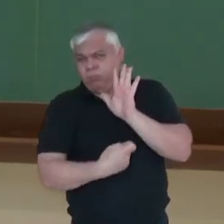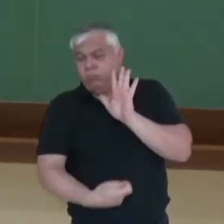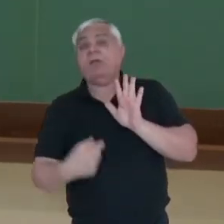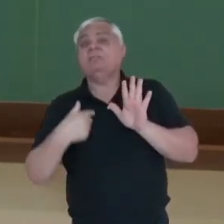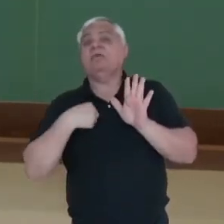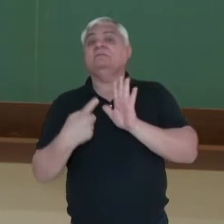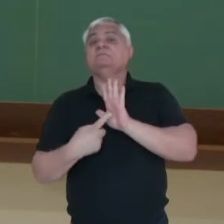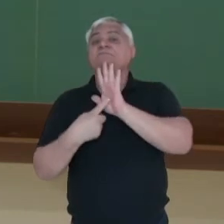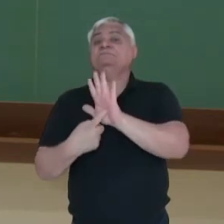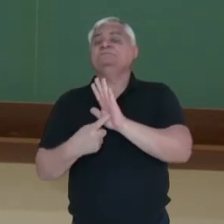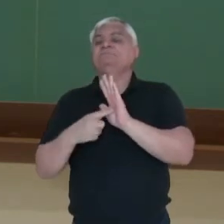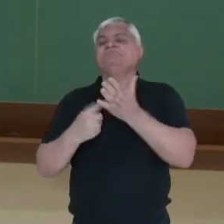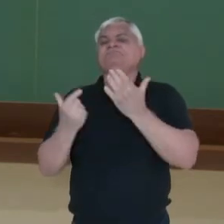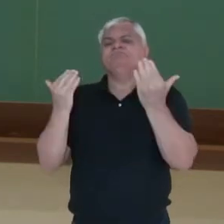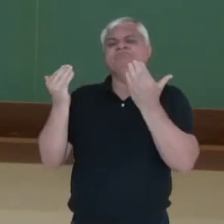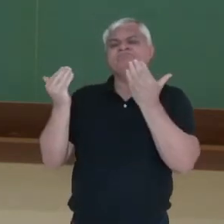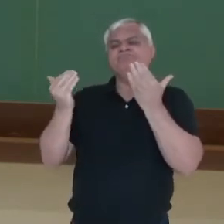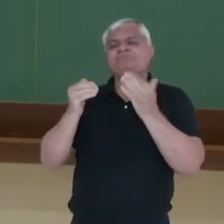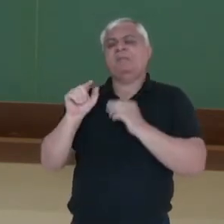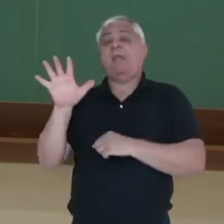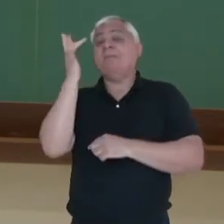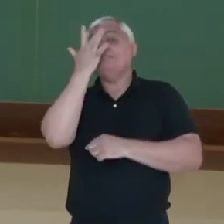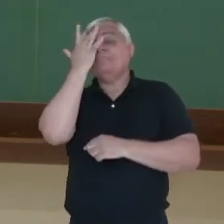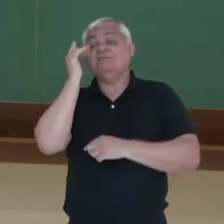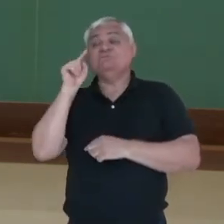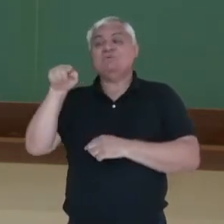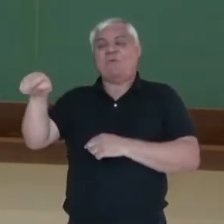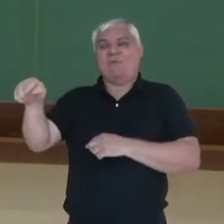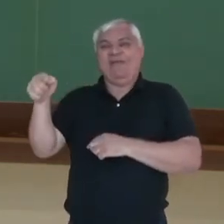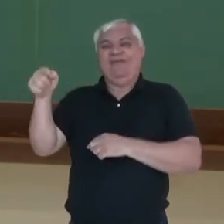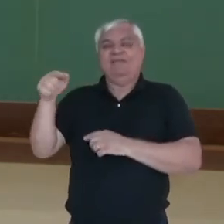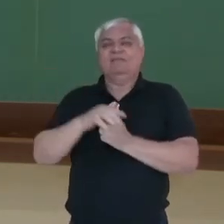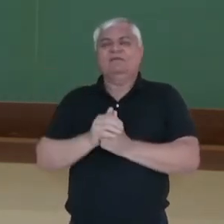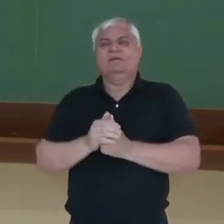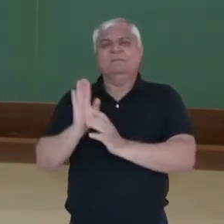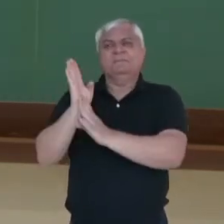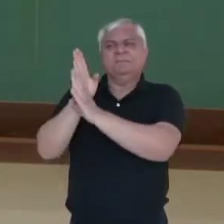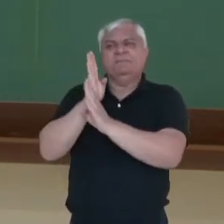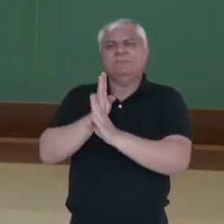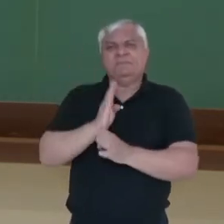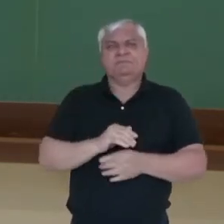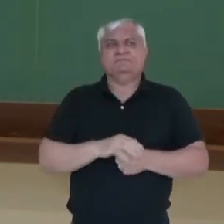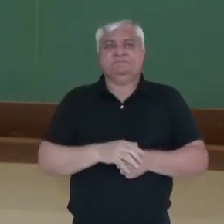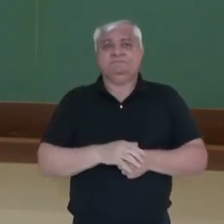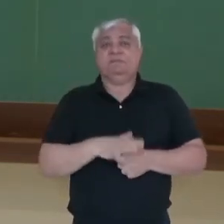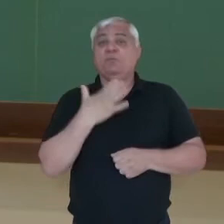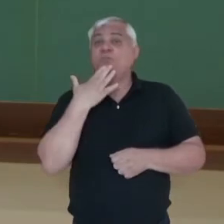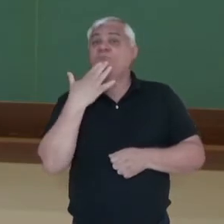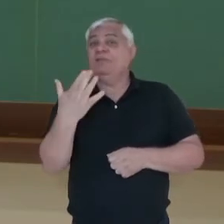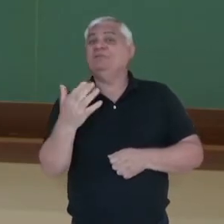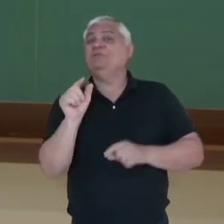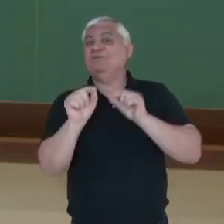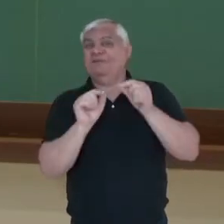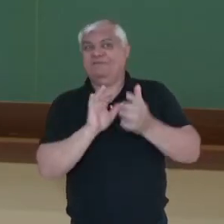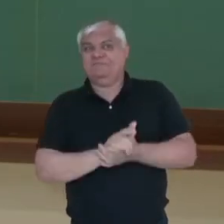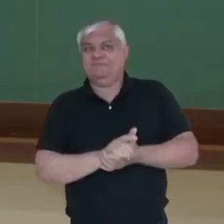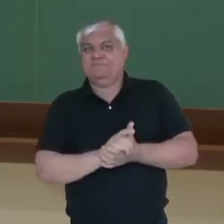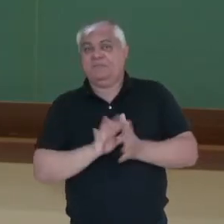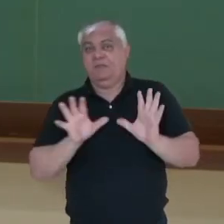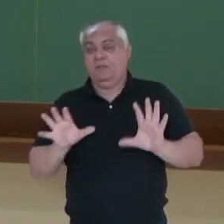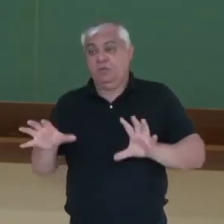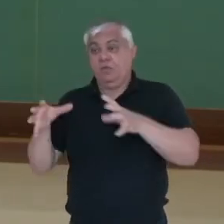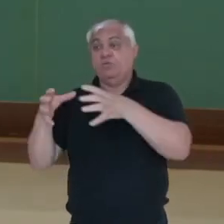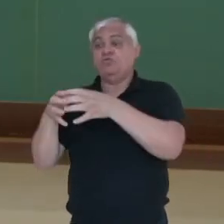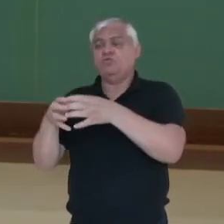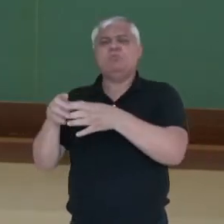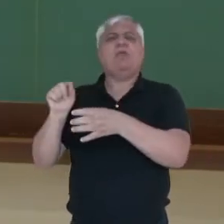e uma análise para o interlocutor. Identifique essas partes no texto. Então, o que nós temos aqui? O grupo